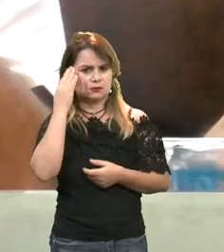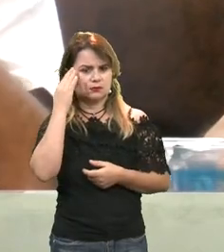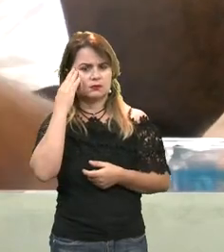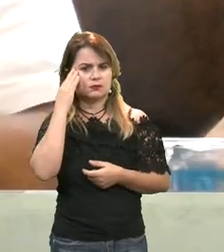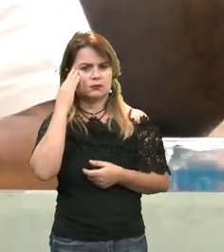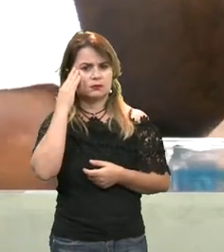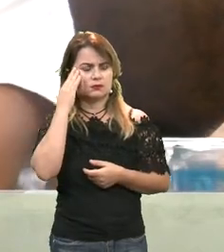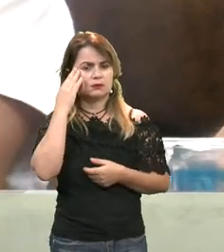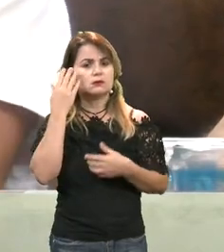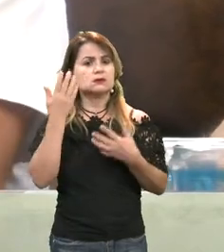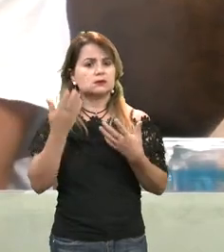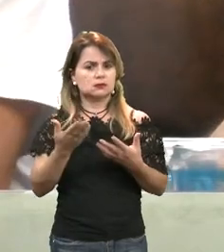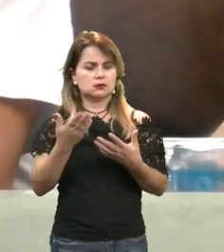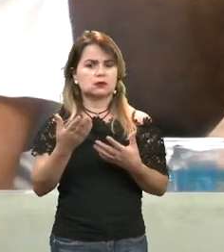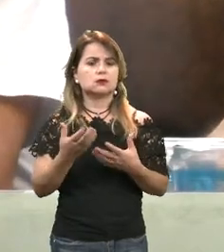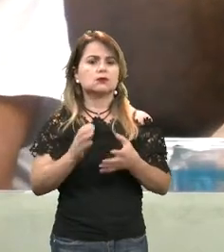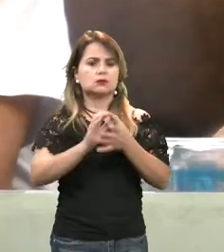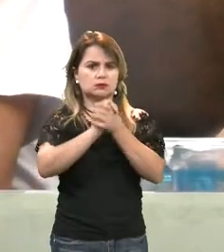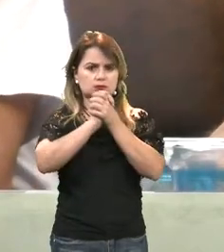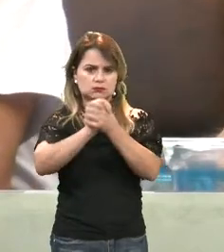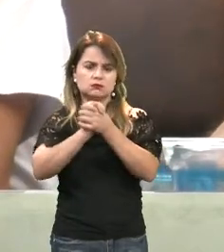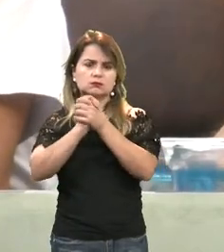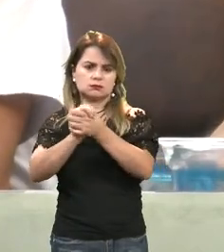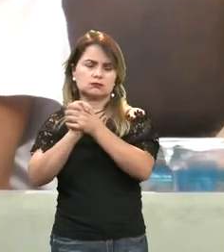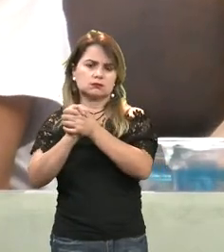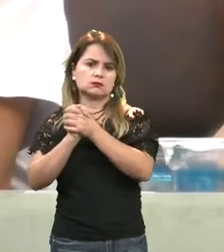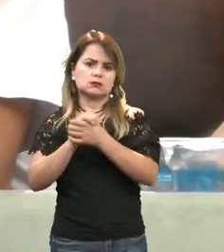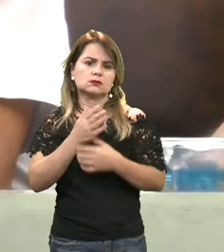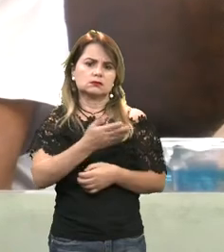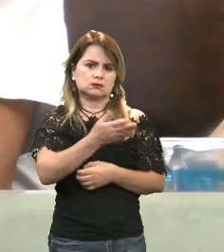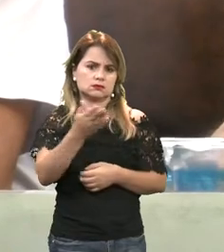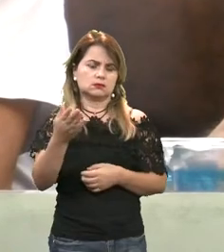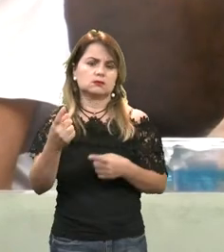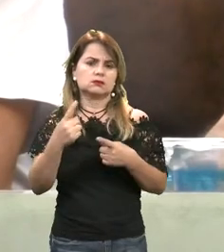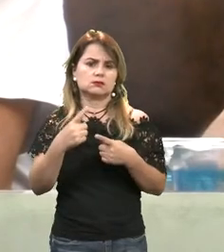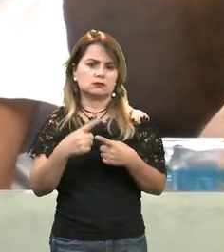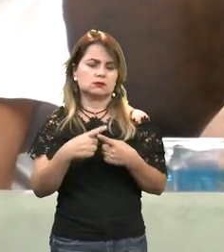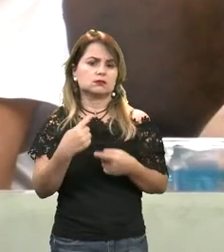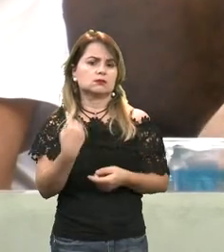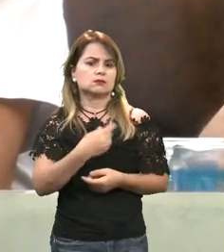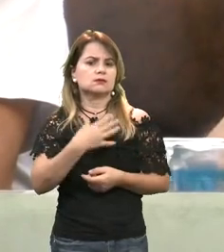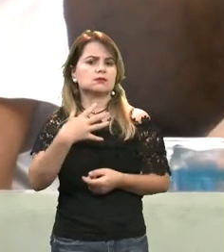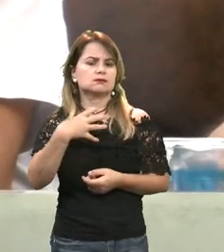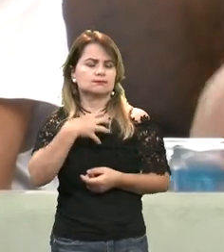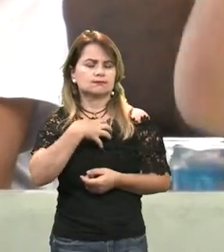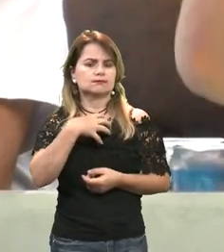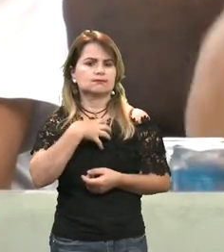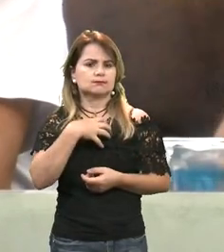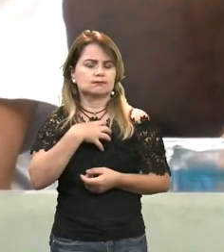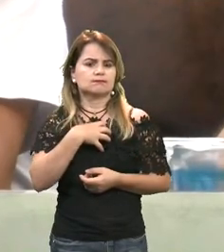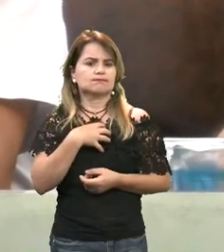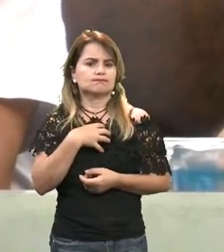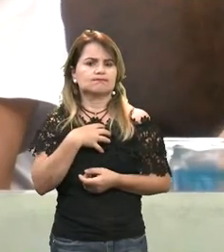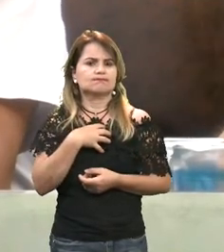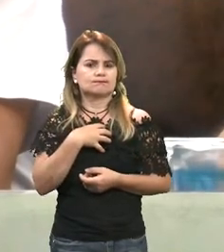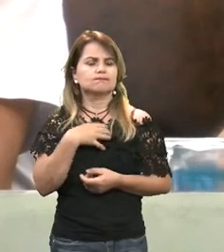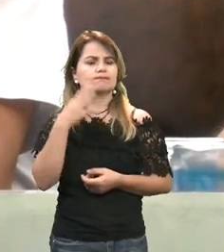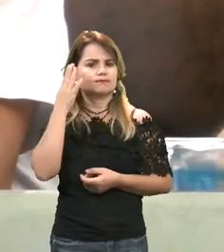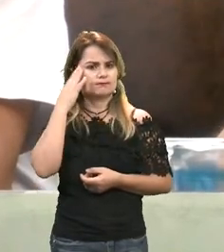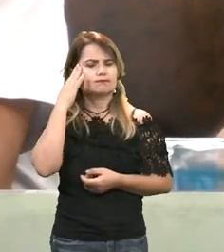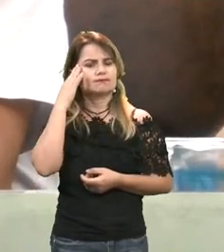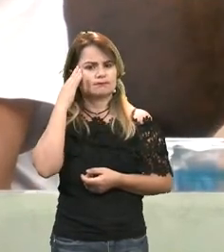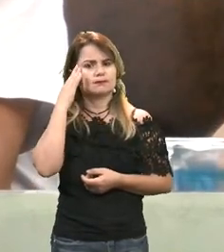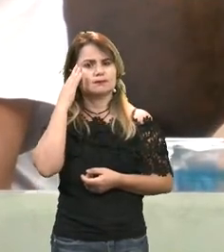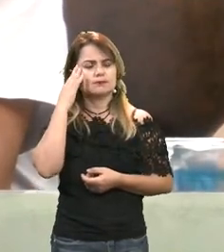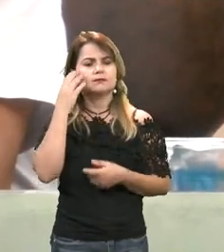cumprimento mais uma vez vocês por iniciar. Porque é aqui que nós sabemos o tamanho da dor. Precisamos levar isso para Brasília.